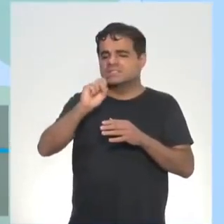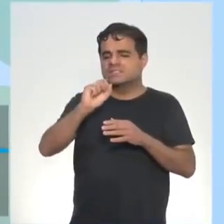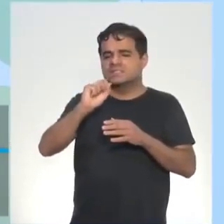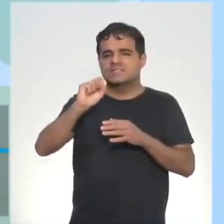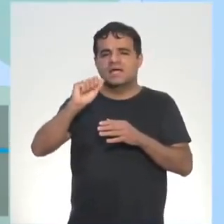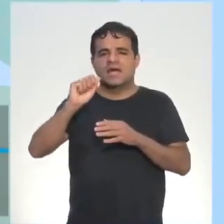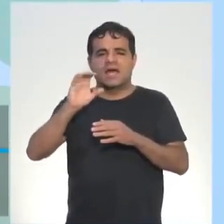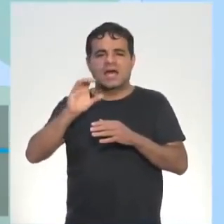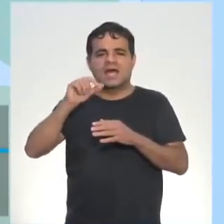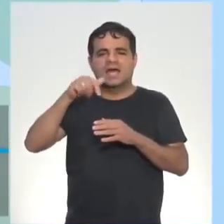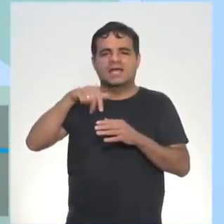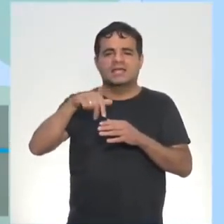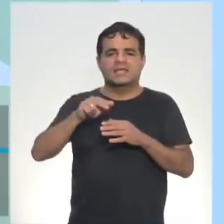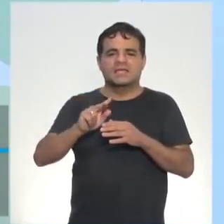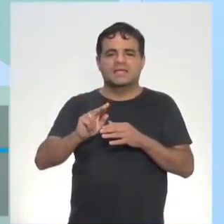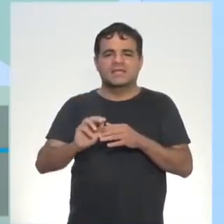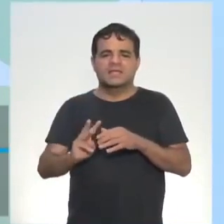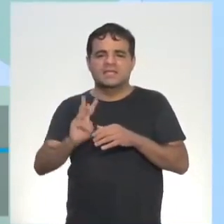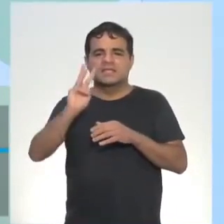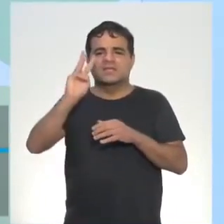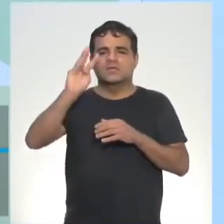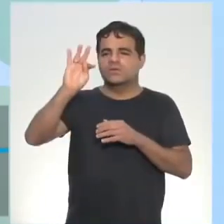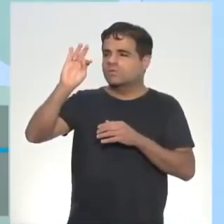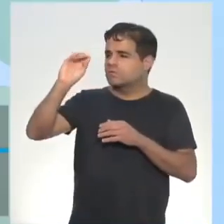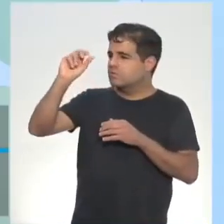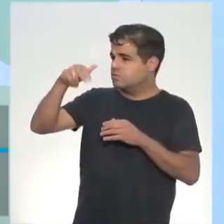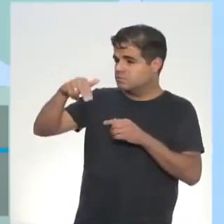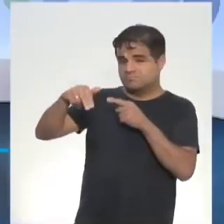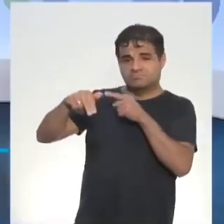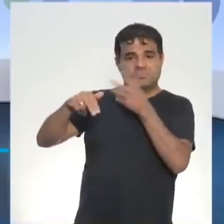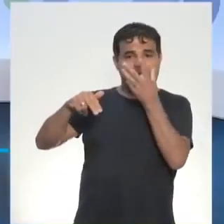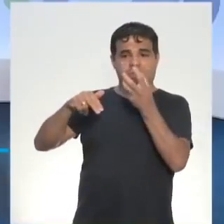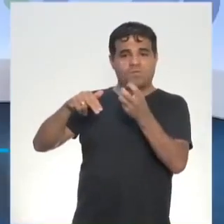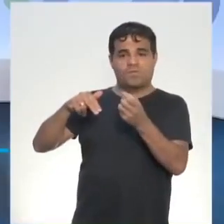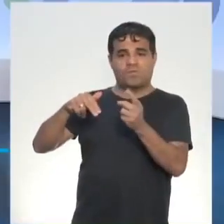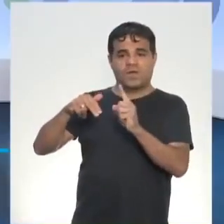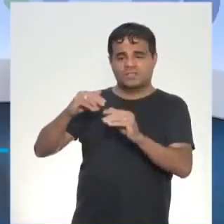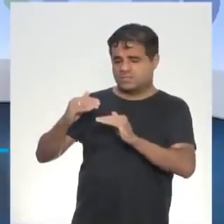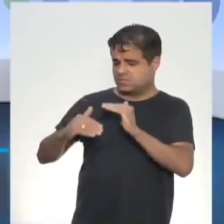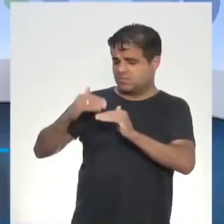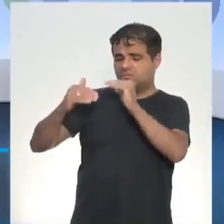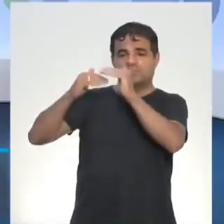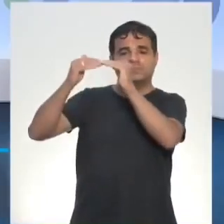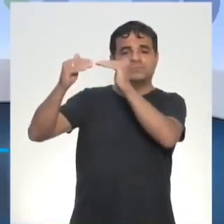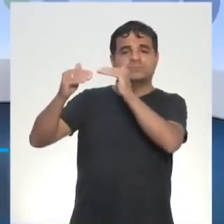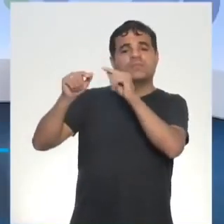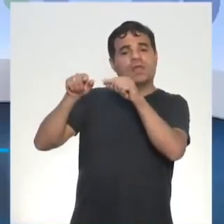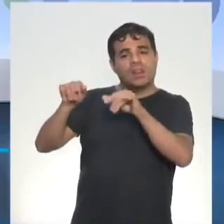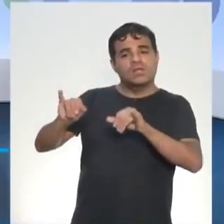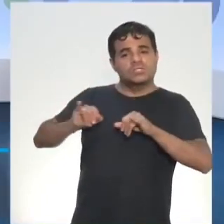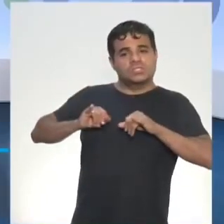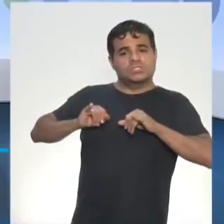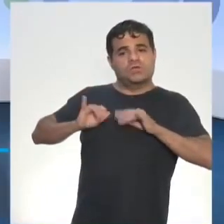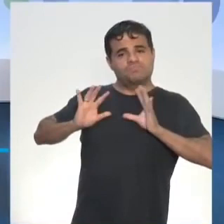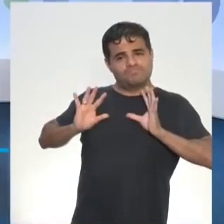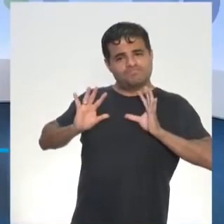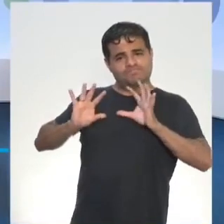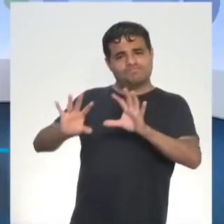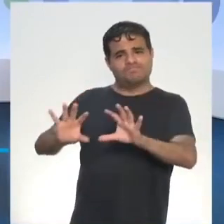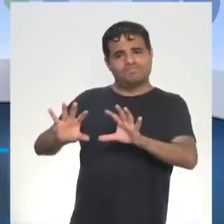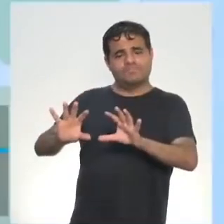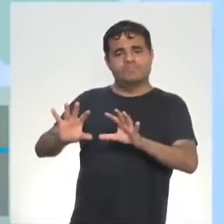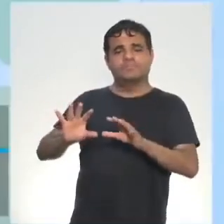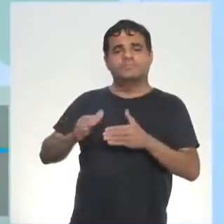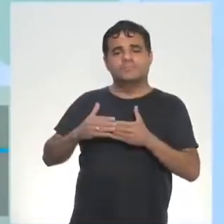foram teorias que foram realmente bem aceitas no começo Exato. do desenvolvimento, né? Então, para Mendel também sofreu essa questão